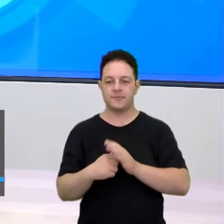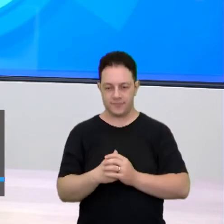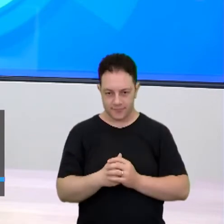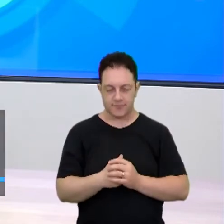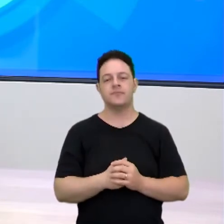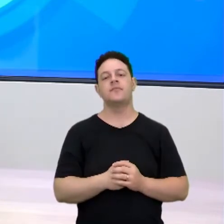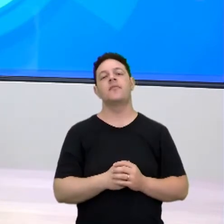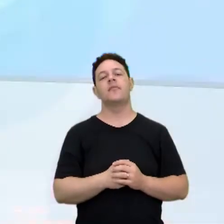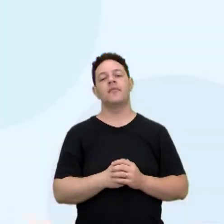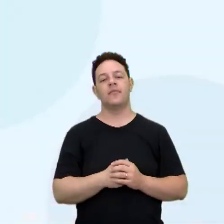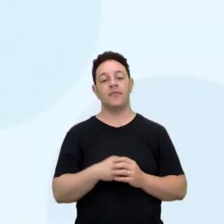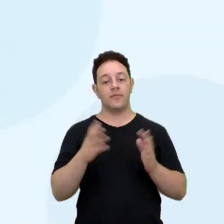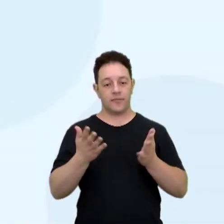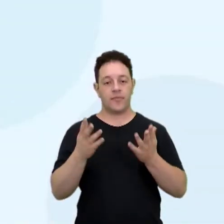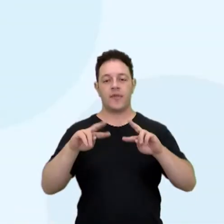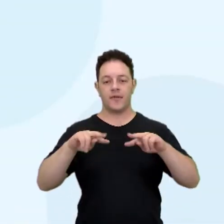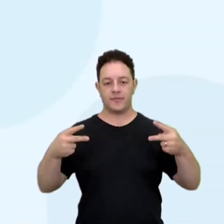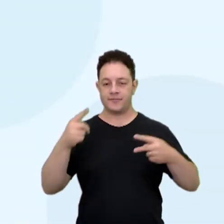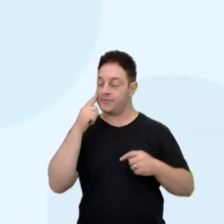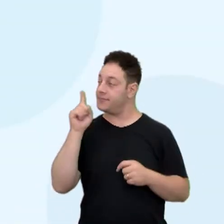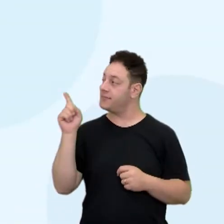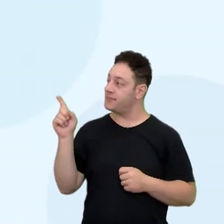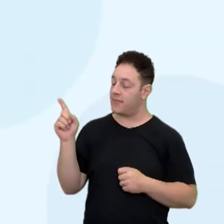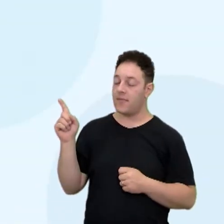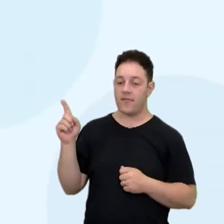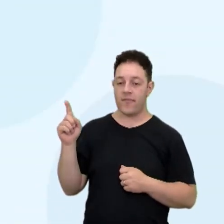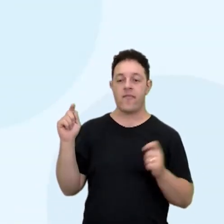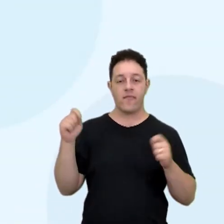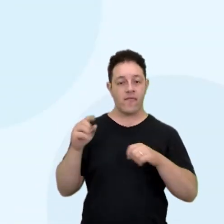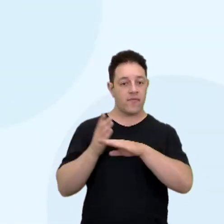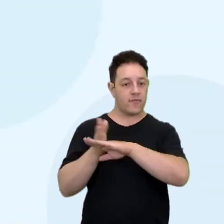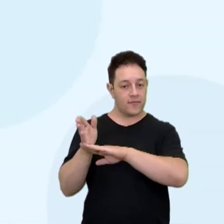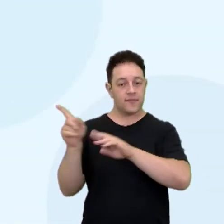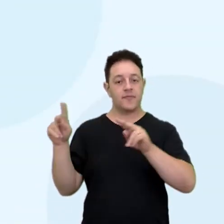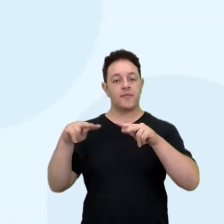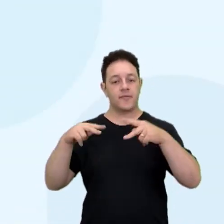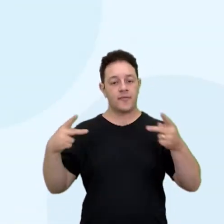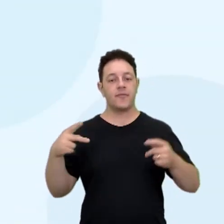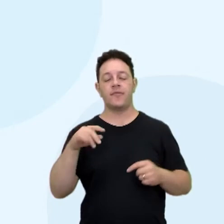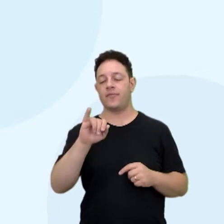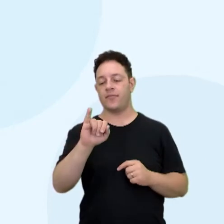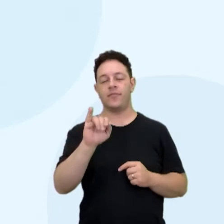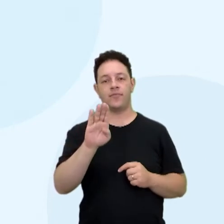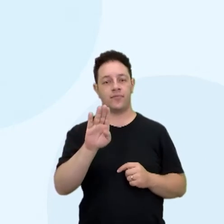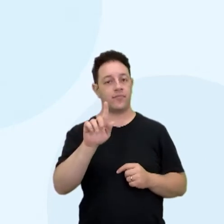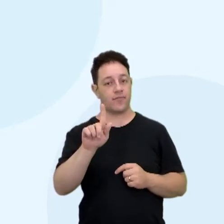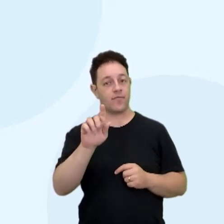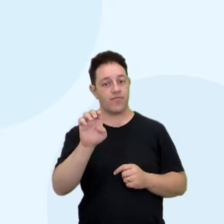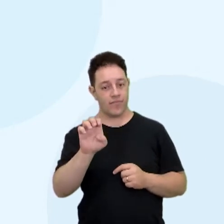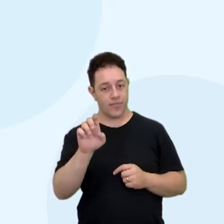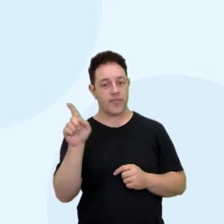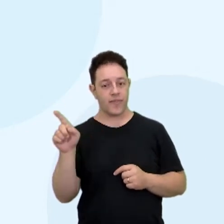nesse link aí que vocês vão ver aí, tá lá, ó, os cidades IBGE, né,